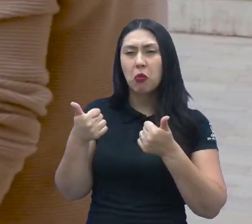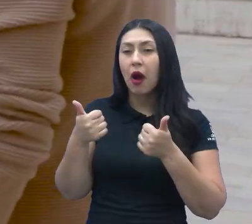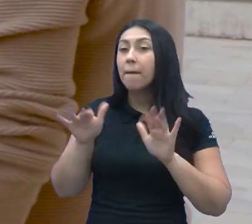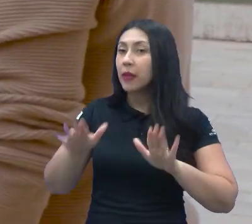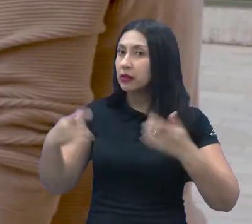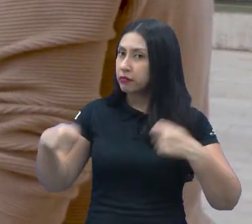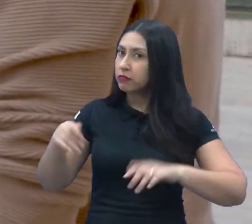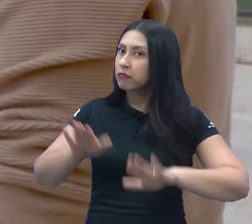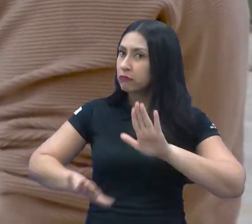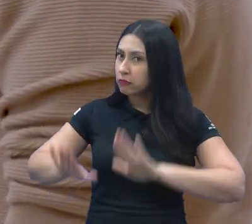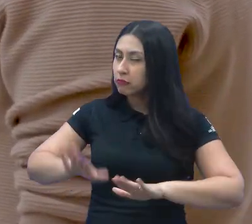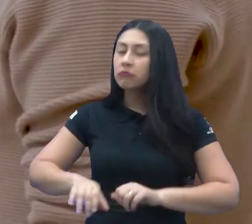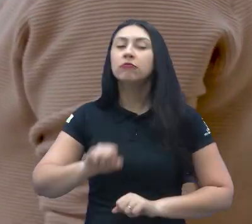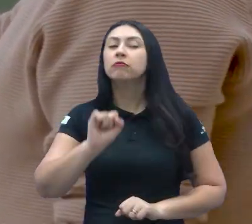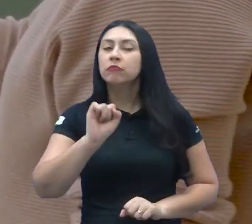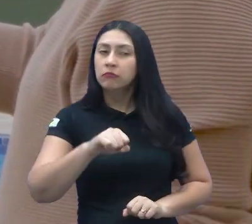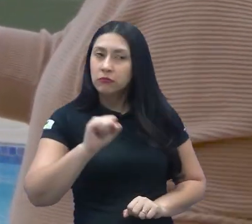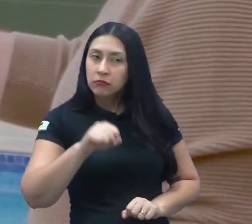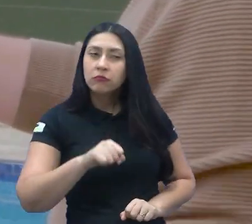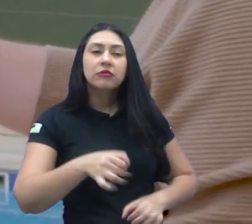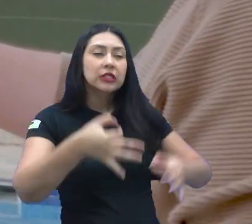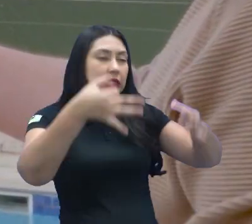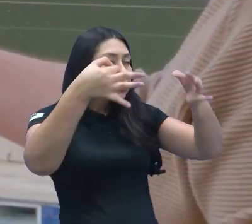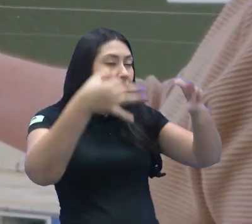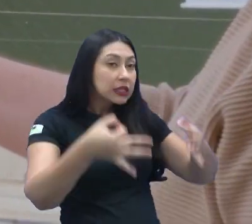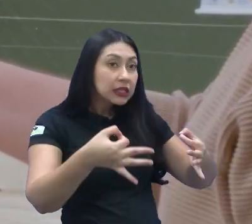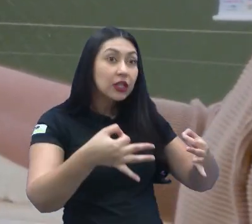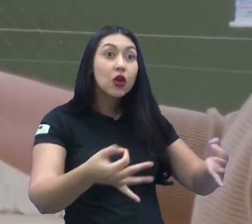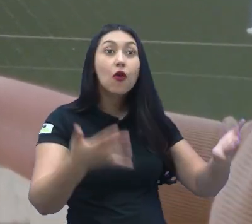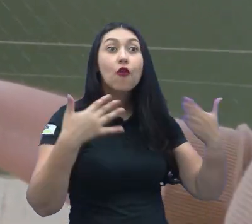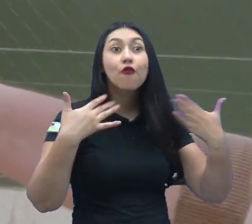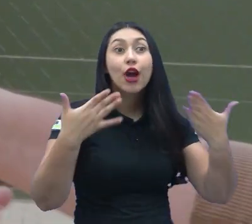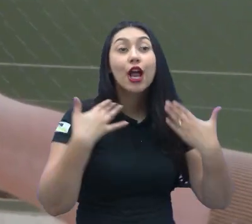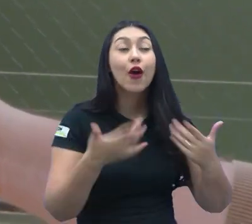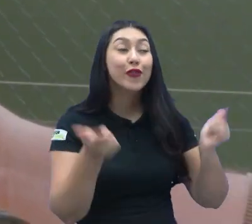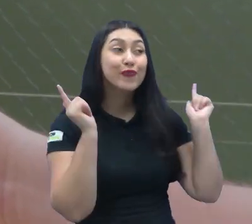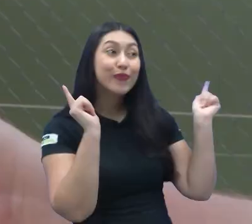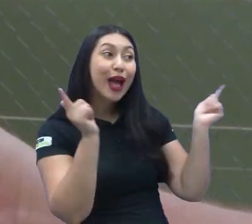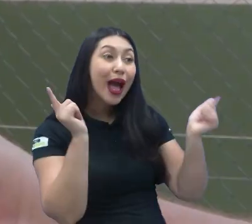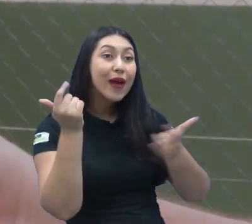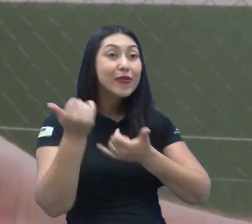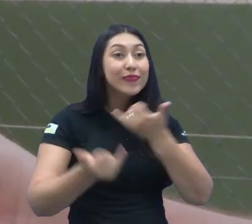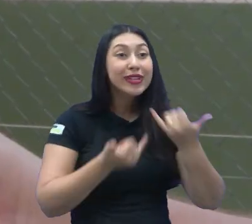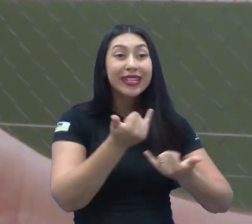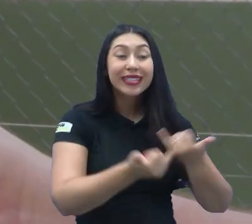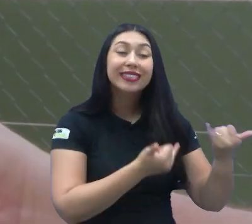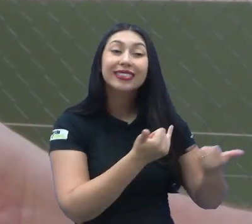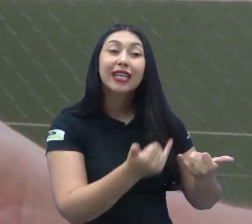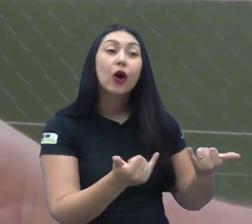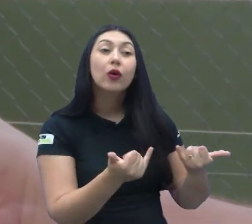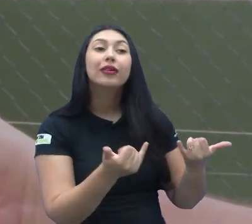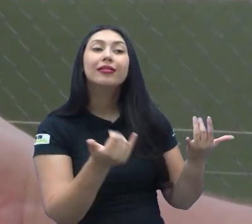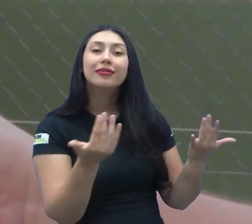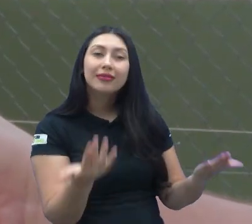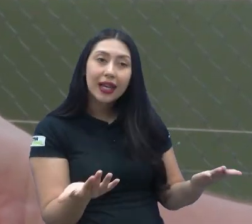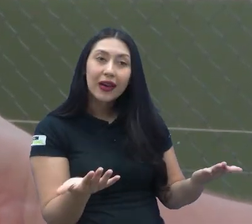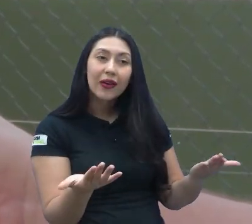primordiais. O que você falou está bem correto, né? O verão envolve diversão e geralmente essa diversão sempre